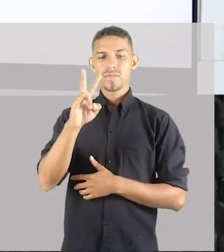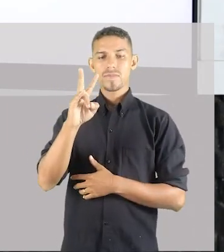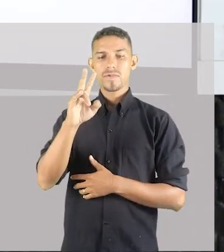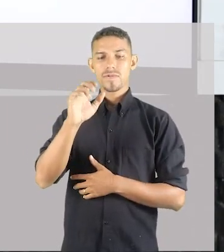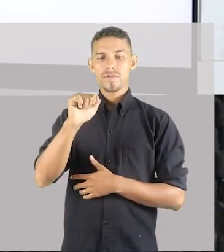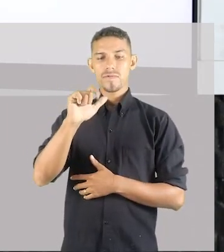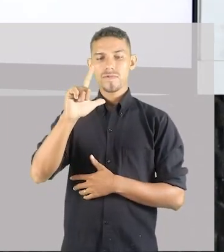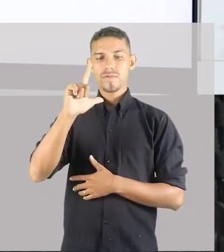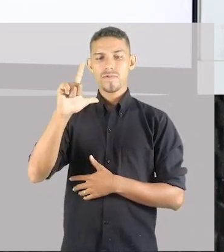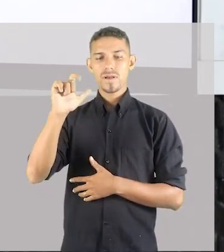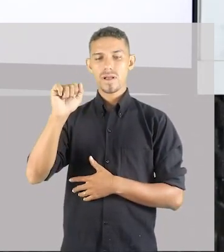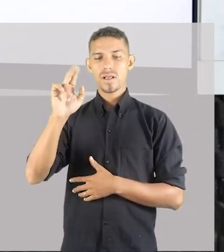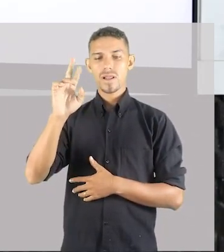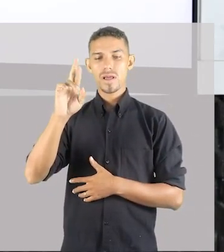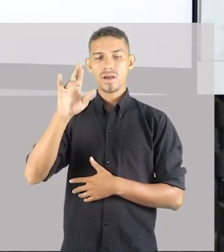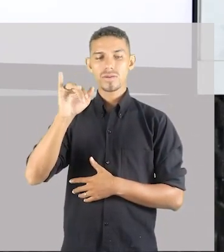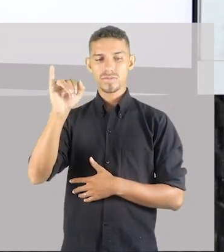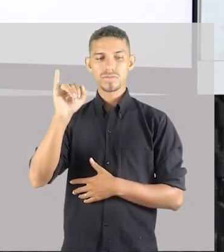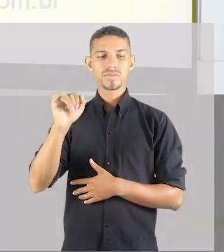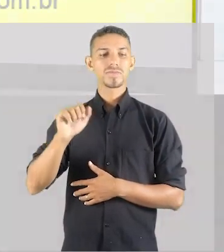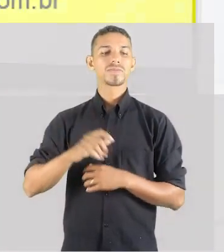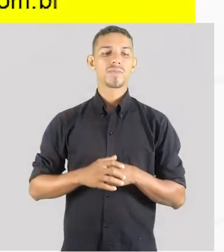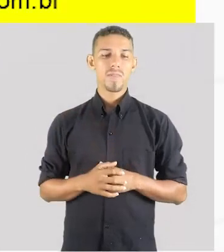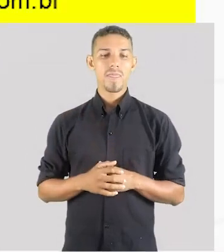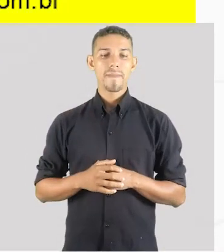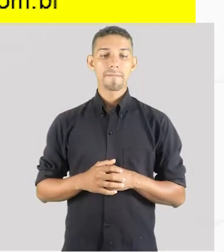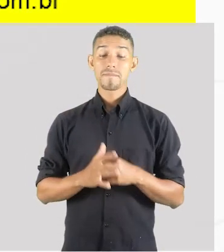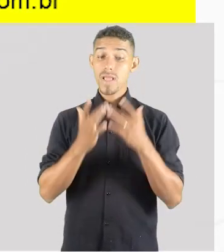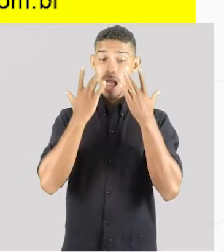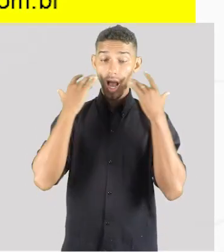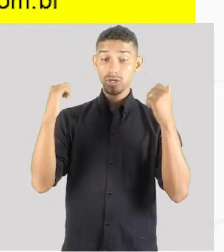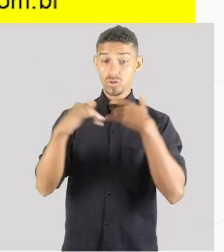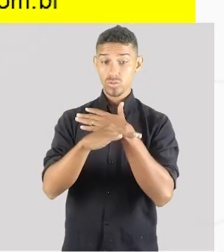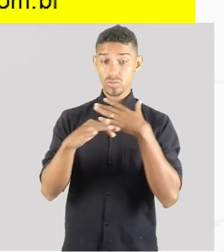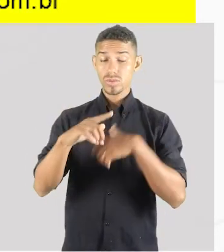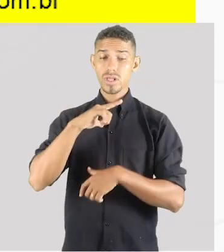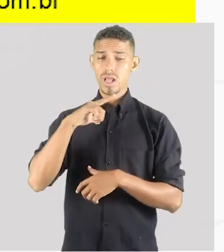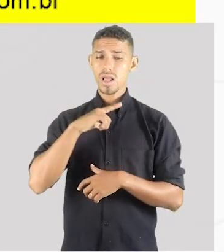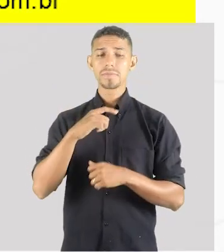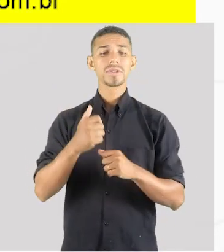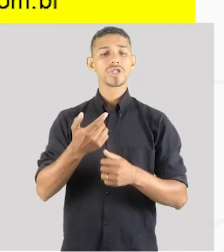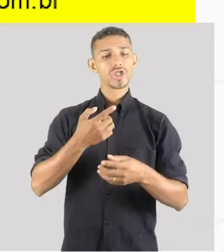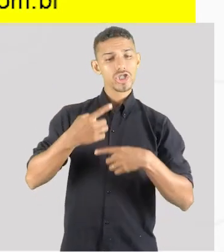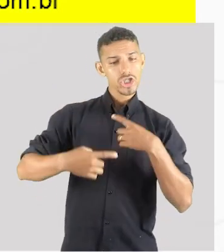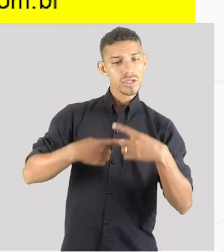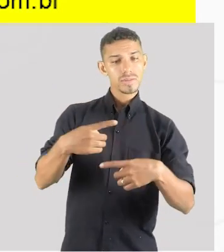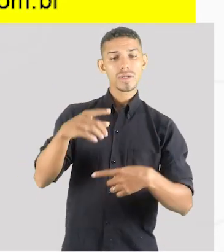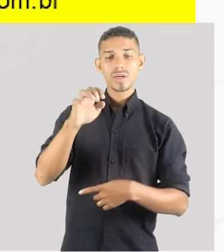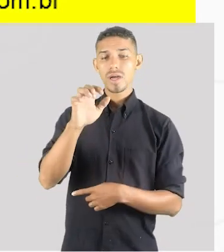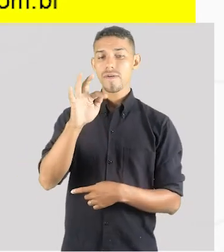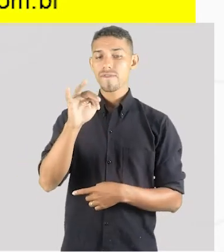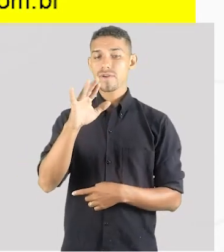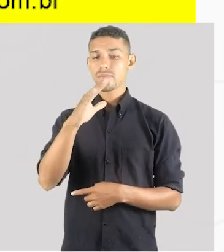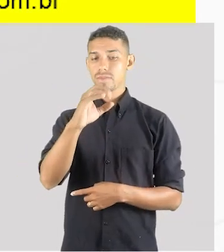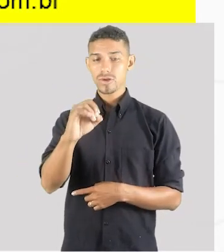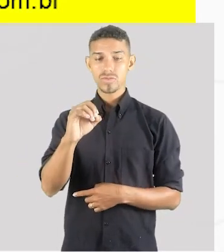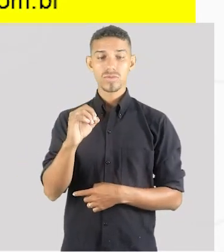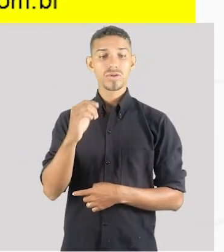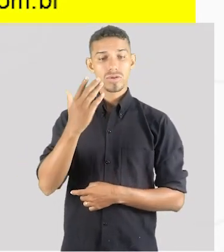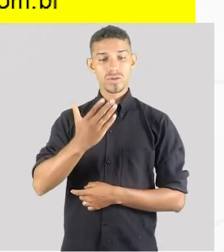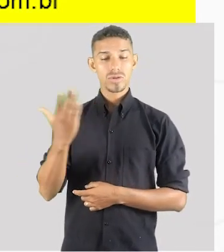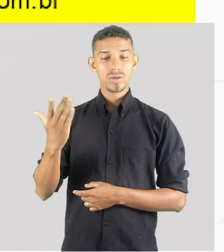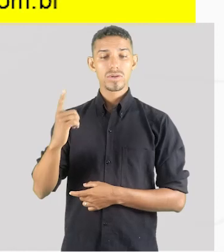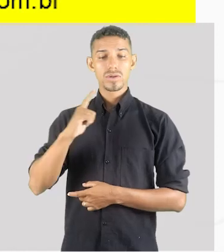da arte urbana utilizando grafite extenso a arte urbana possui um caráter dinâmico e efêmero aqui é o etos